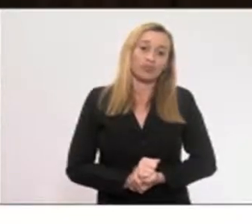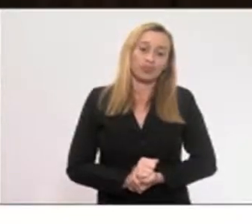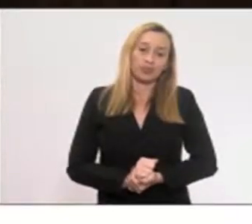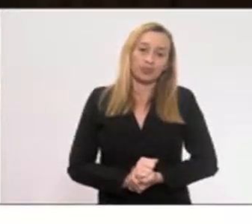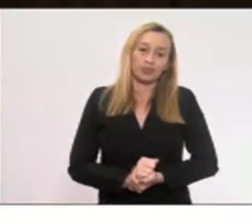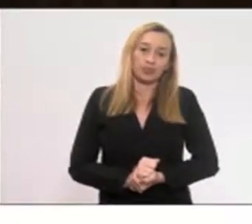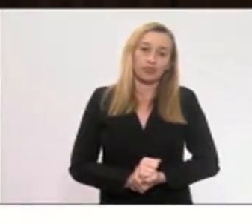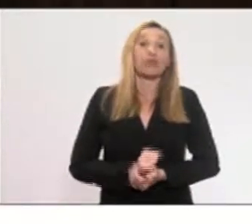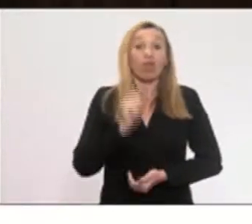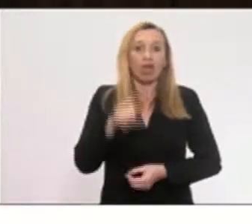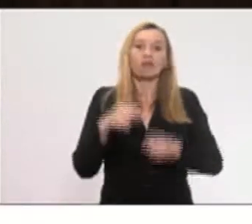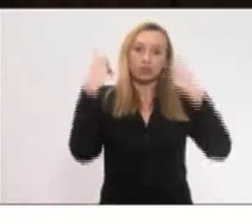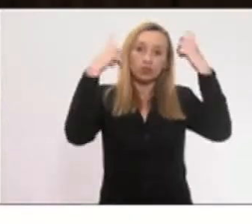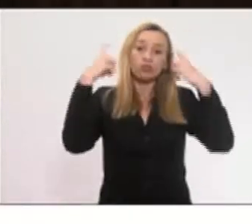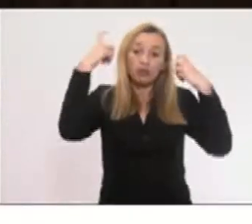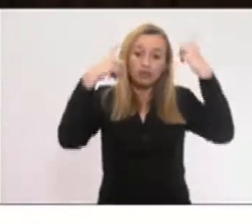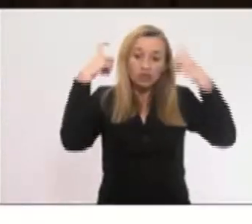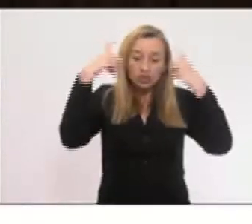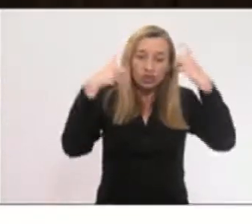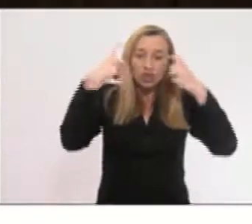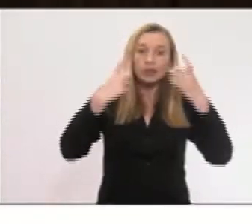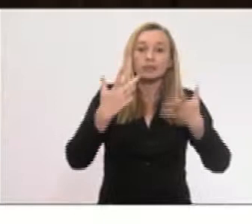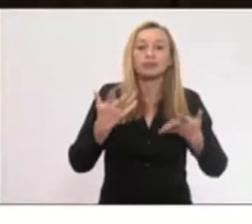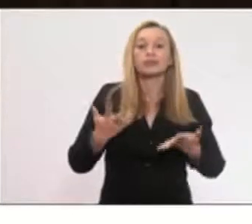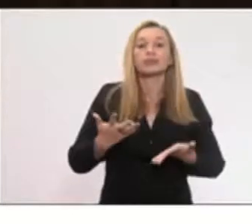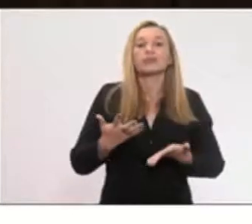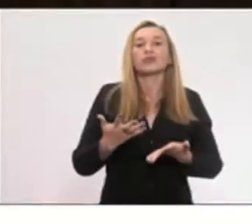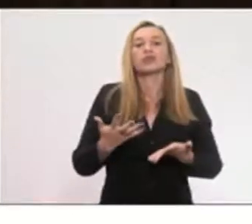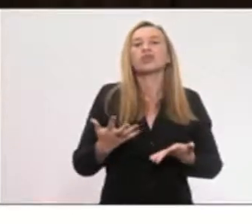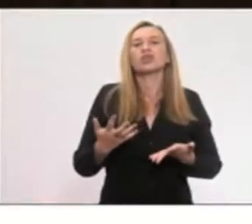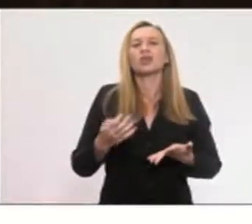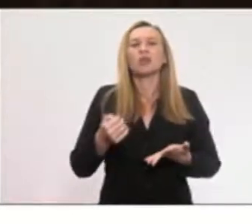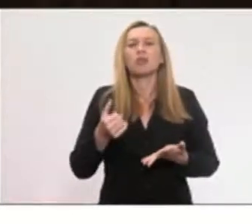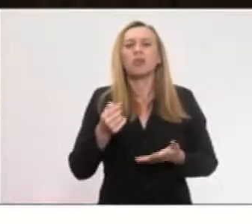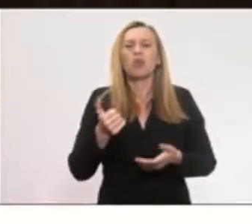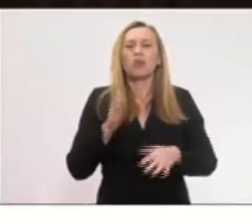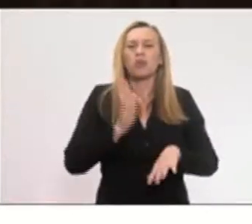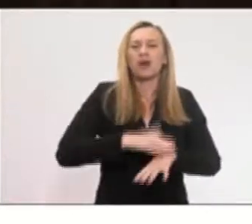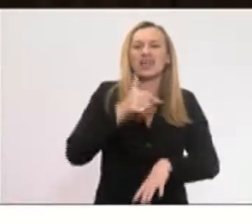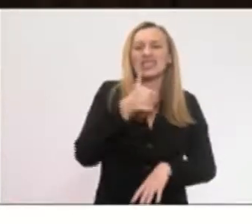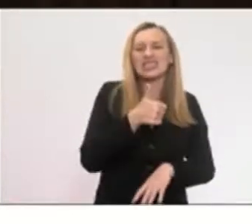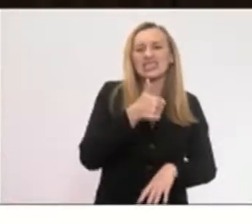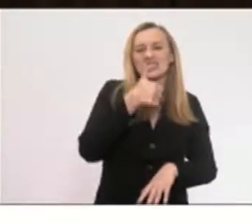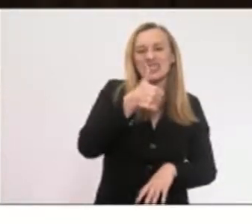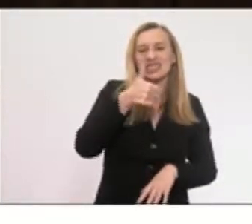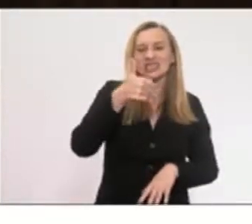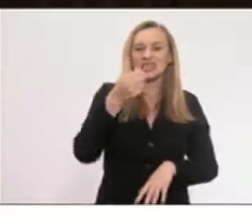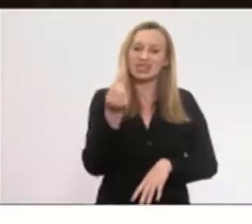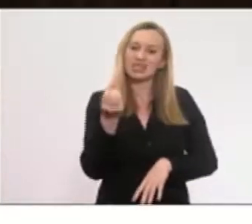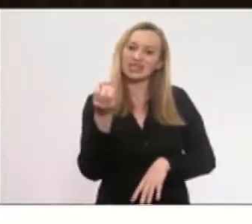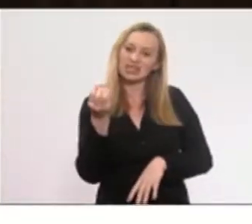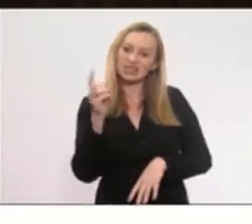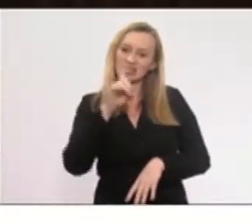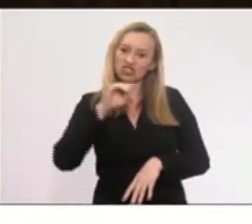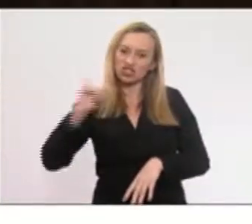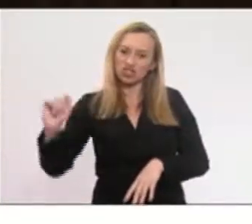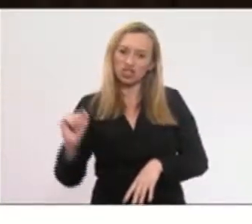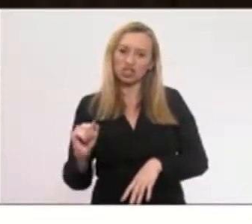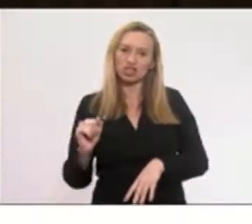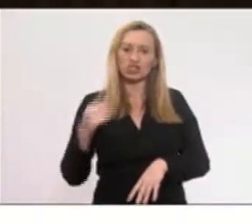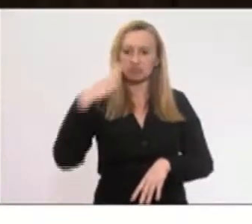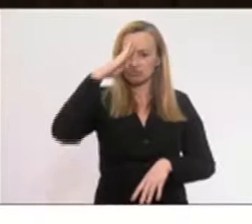É preocupante que, em pouco mais de 160 dias de governo Jair Messias